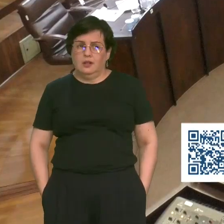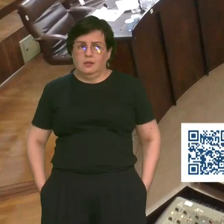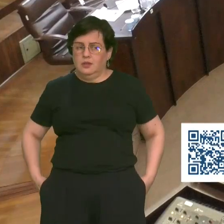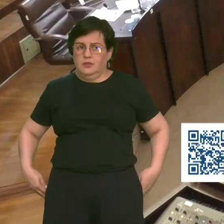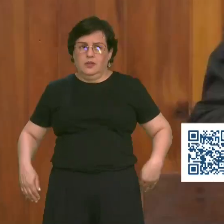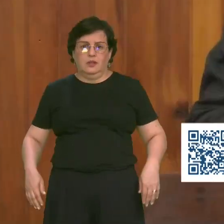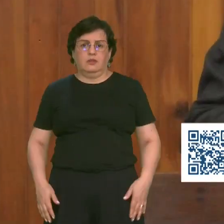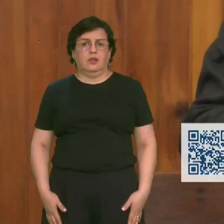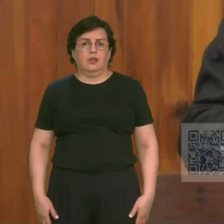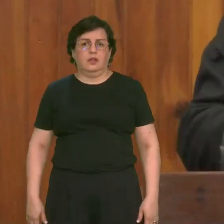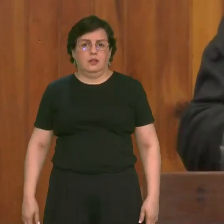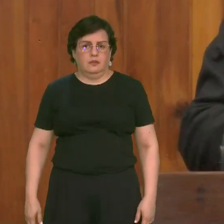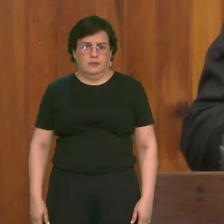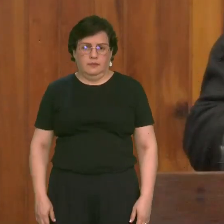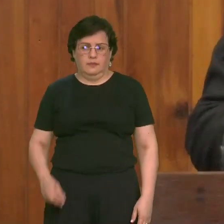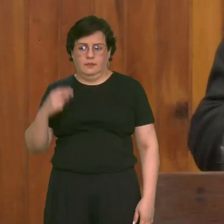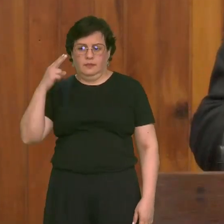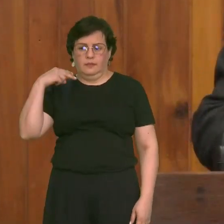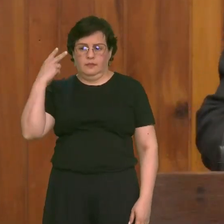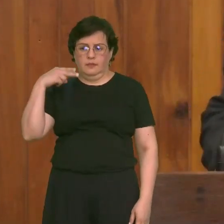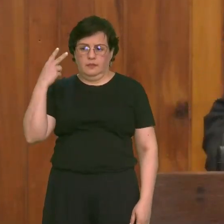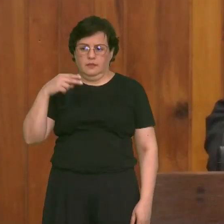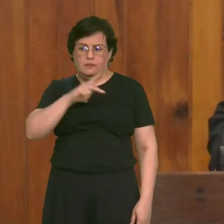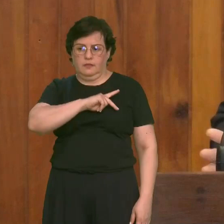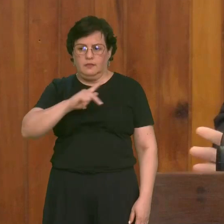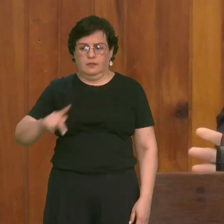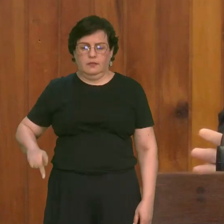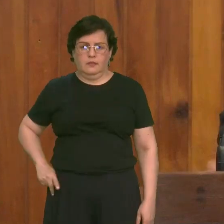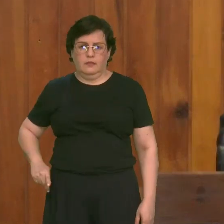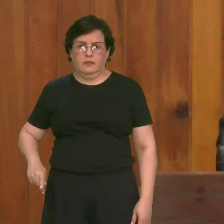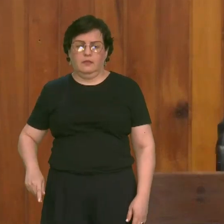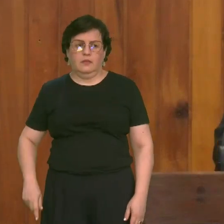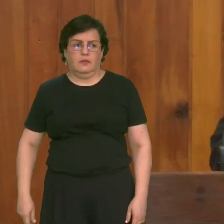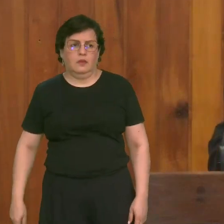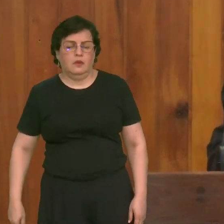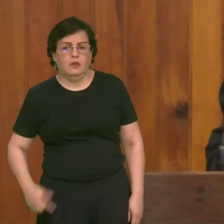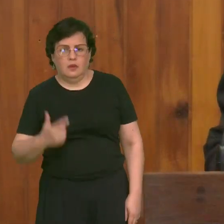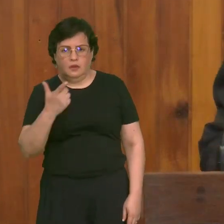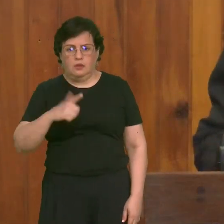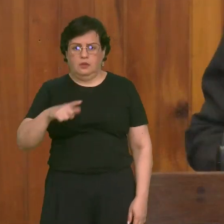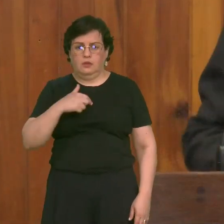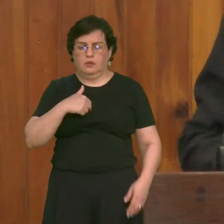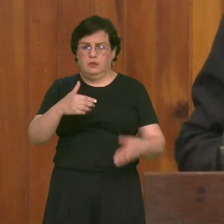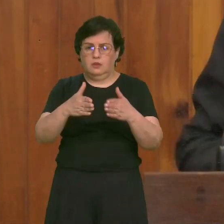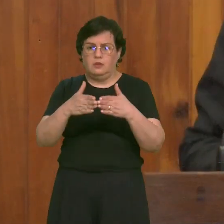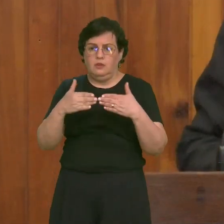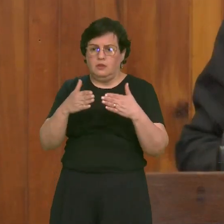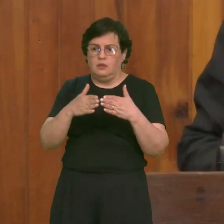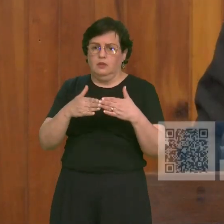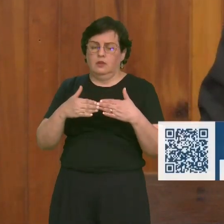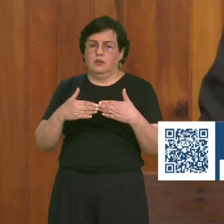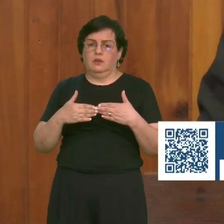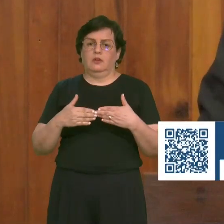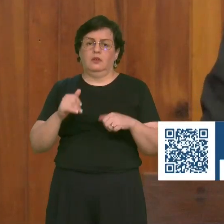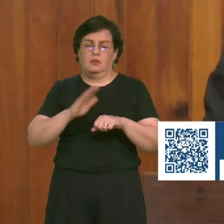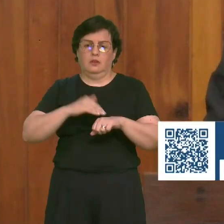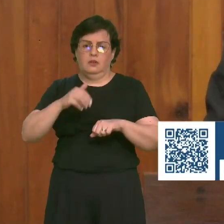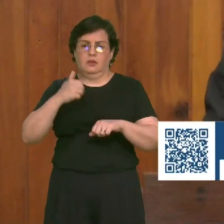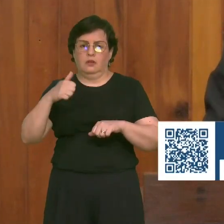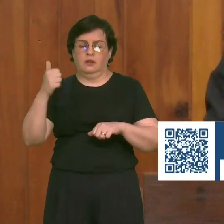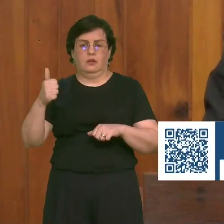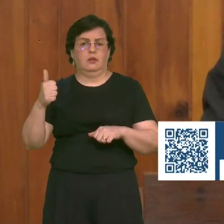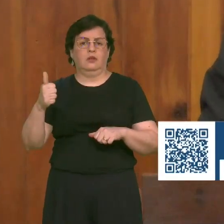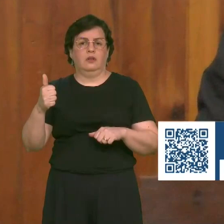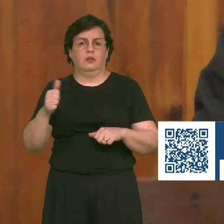senhor presidente senhores vereadores e mais uma vez aqui solicitando a melhorias na UBS